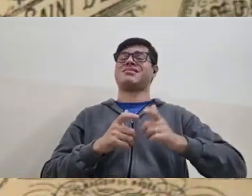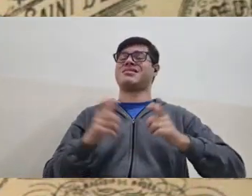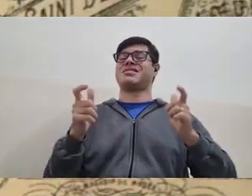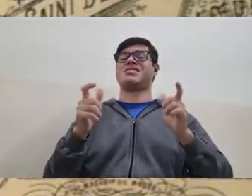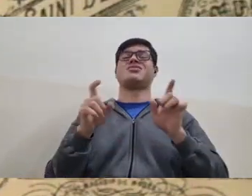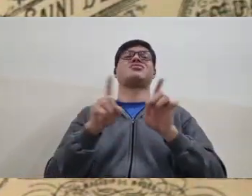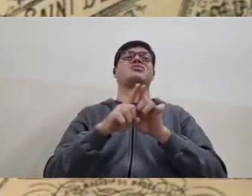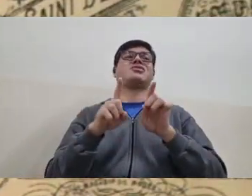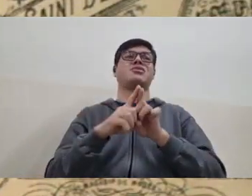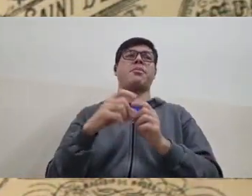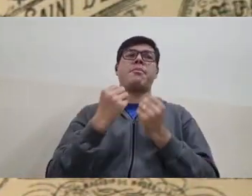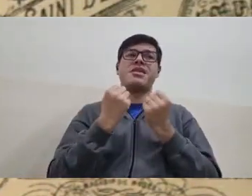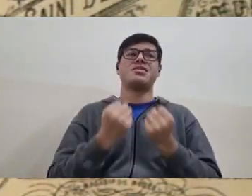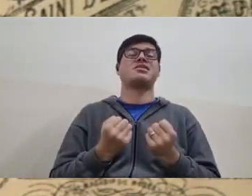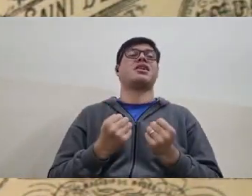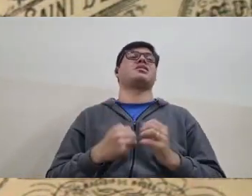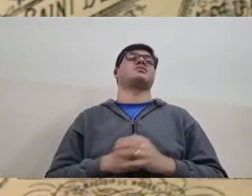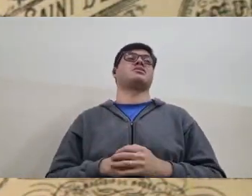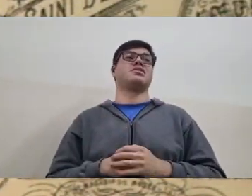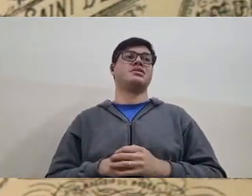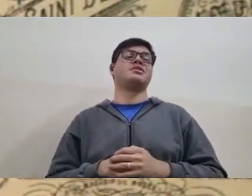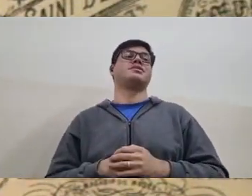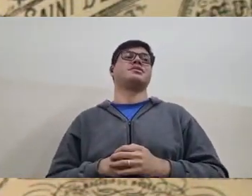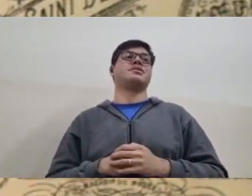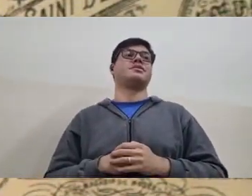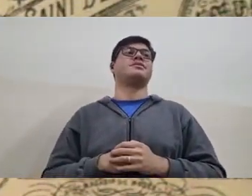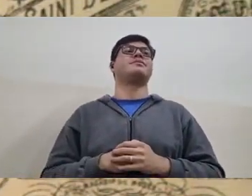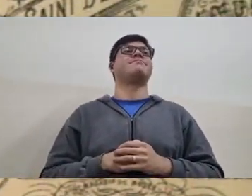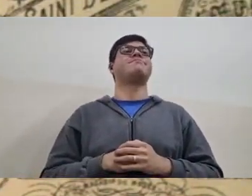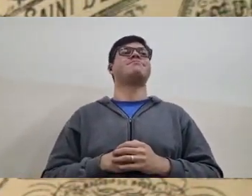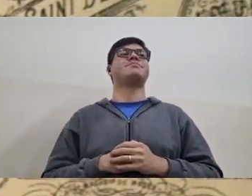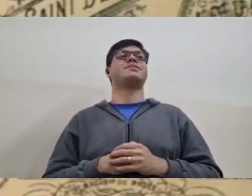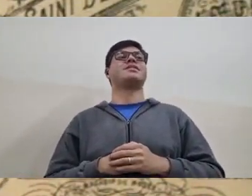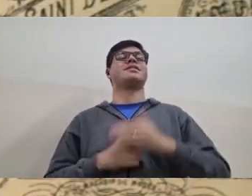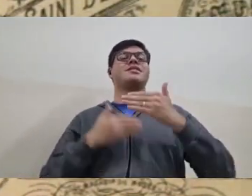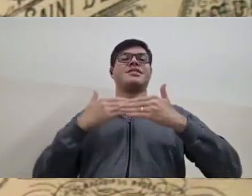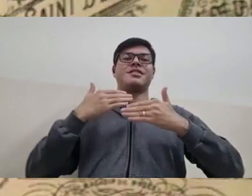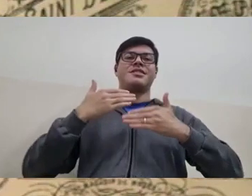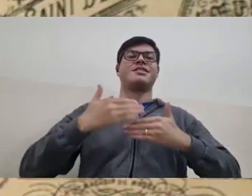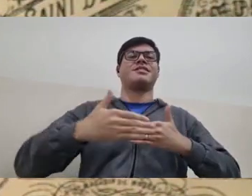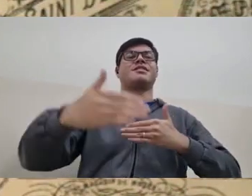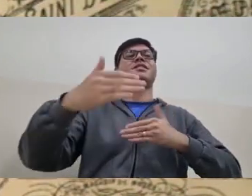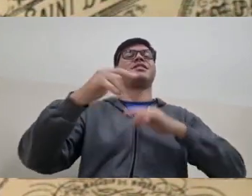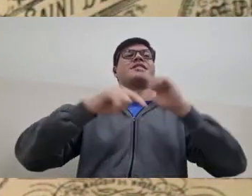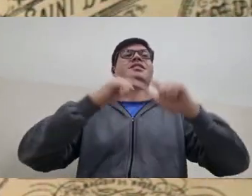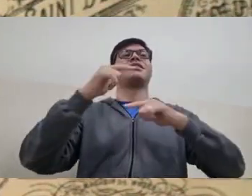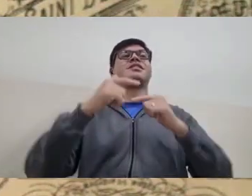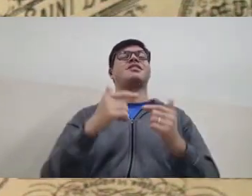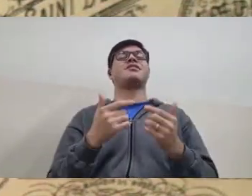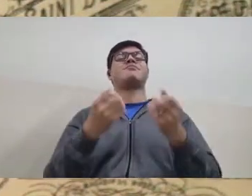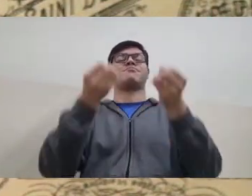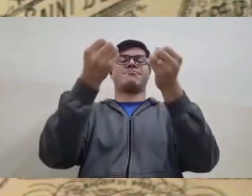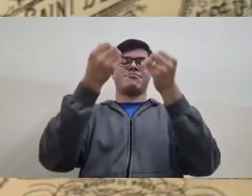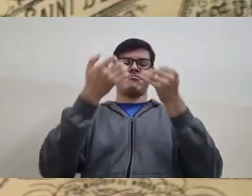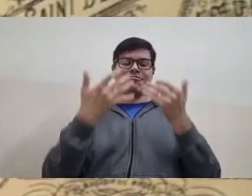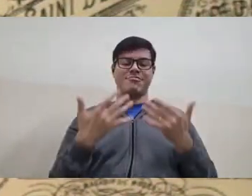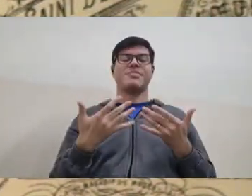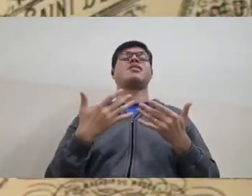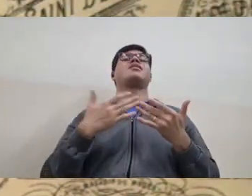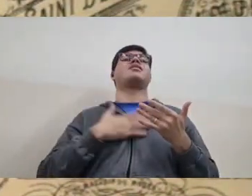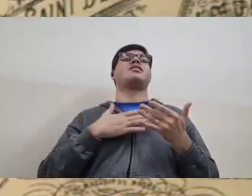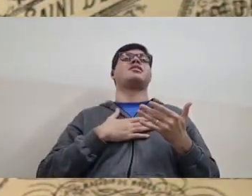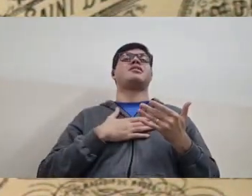muito grande. E então temos aí mais tempo pela frente, mais trabalho que virá e com certeza